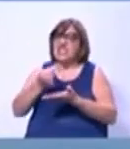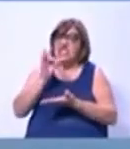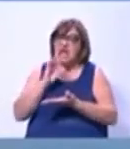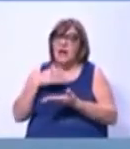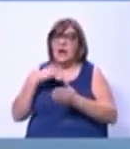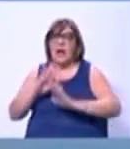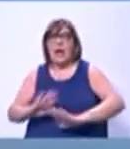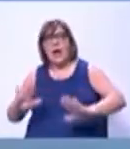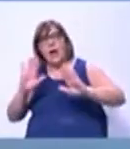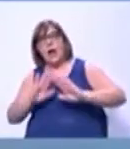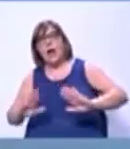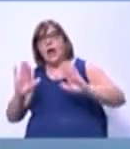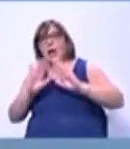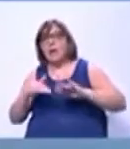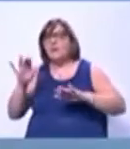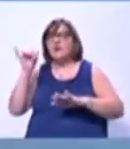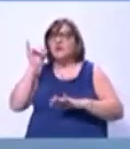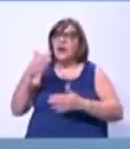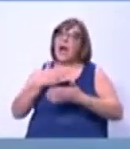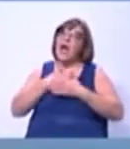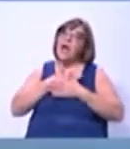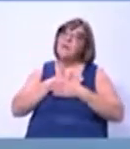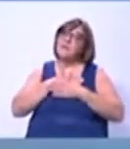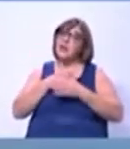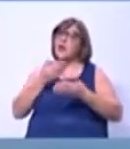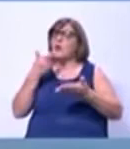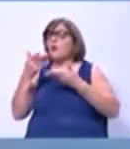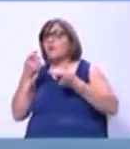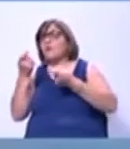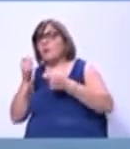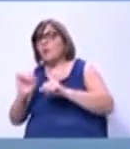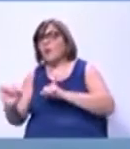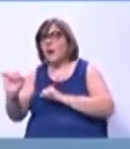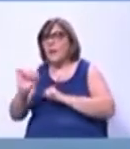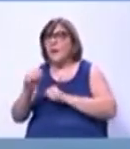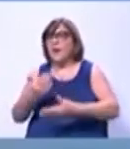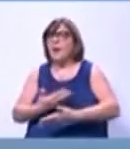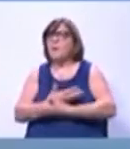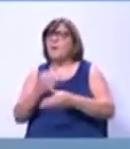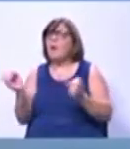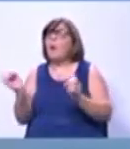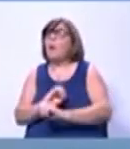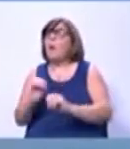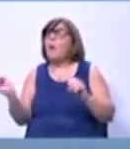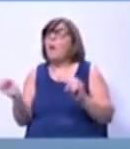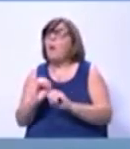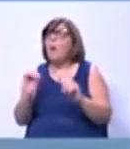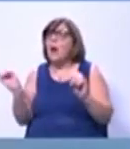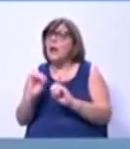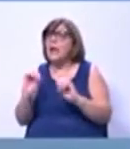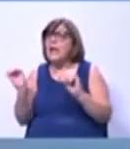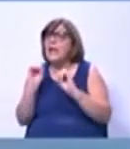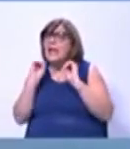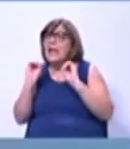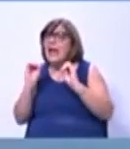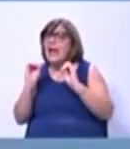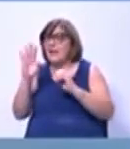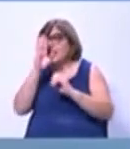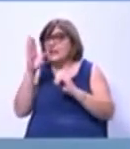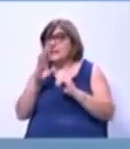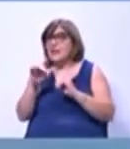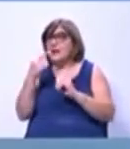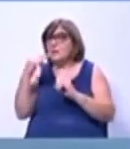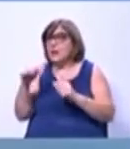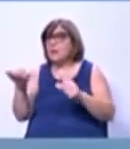se me acalmo. Se calhar vou telefonar uma amiga, converso um pouquinho com ela. Os bebês não têm nada destes recursos. Pois eles não. Só sabem que estão